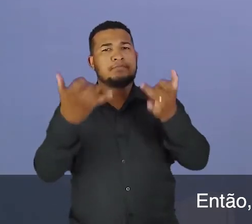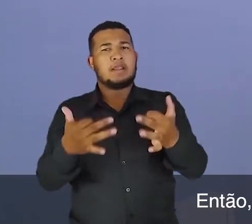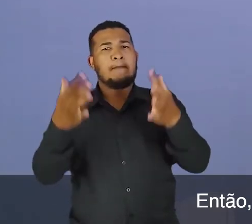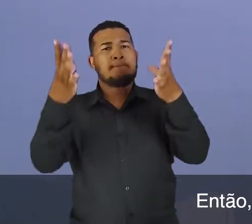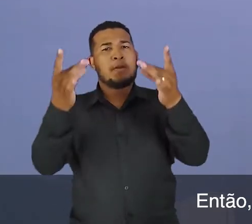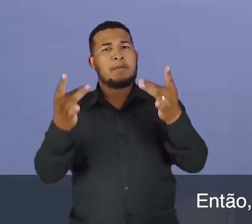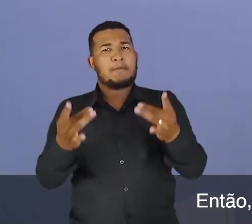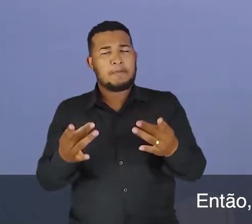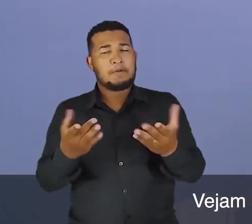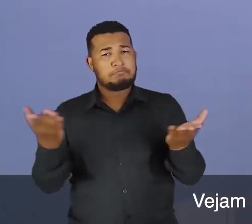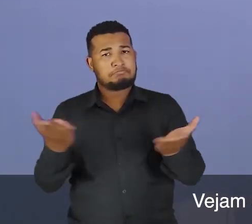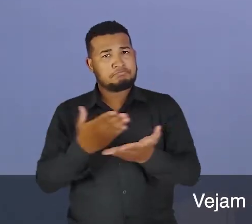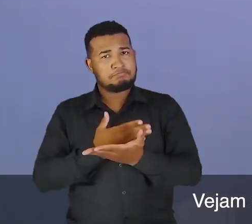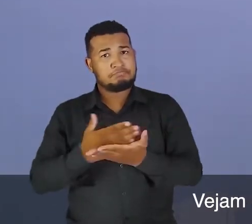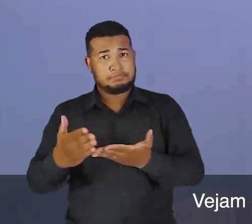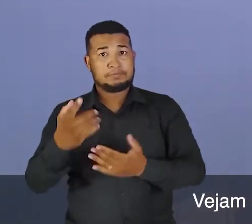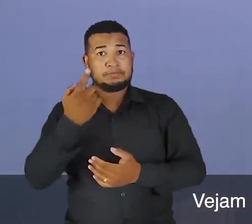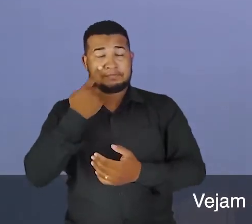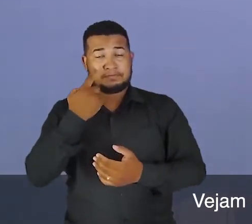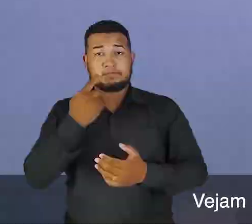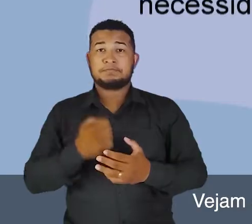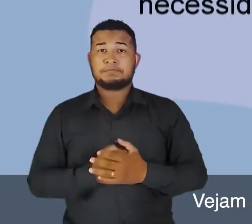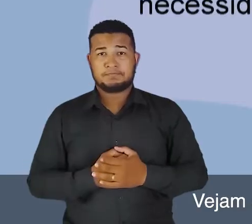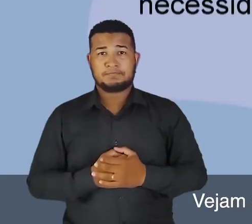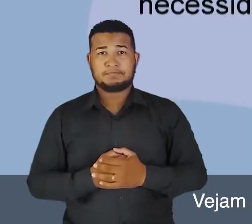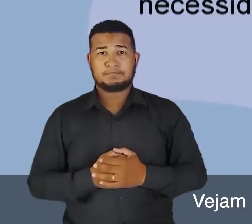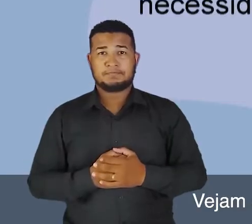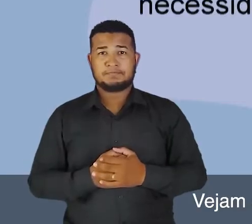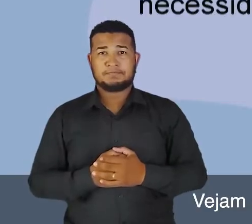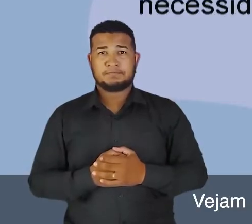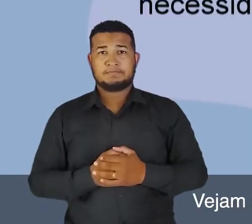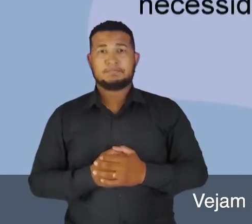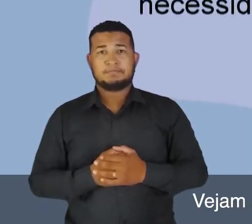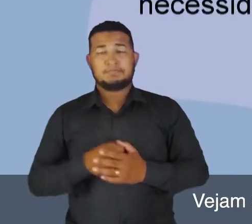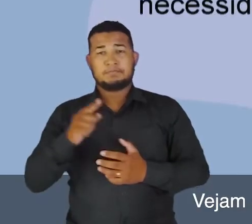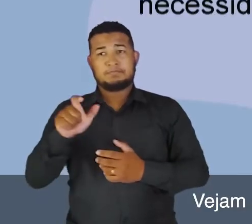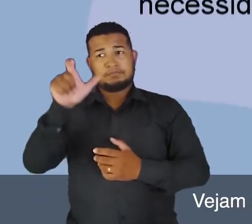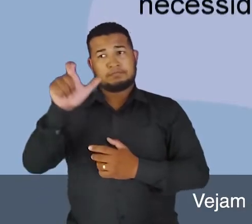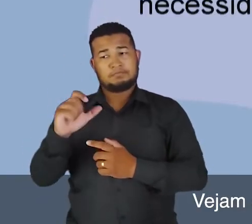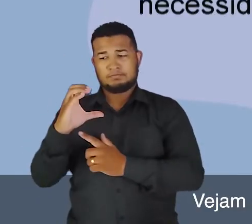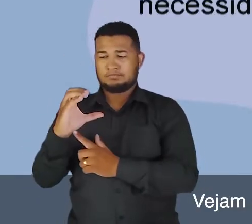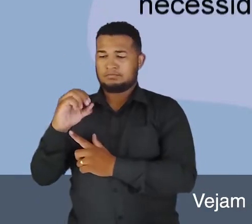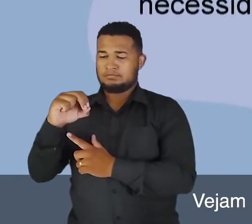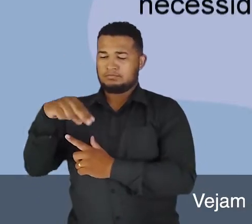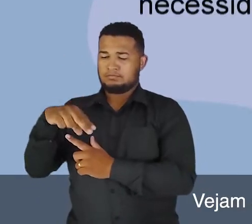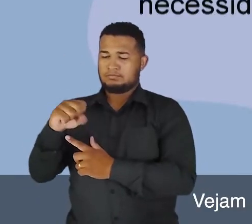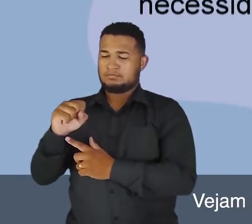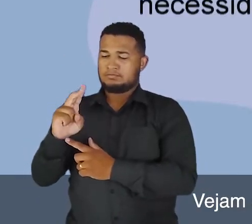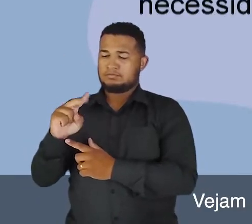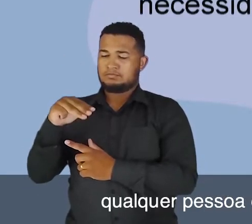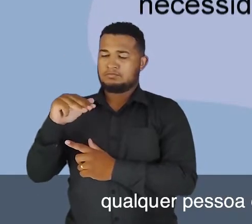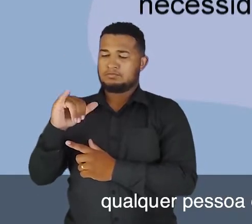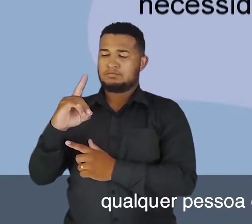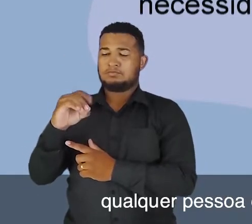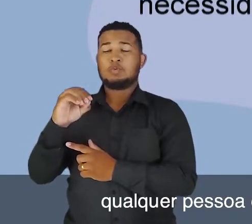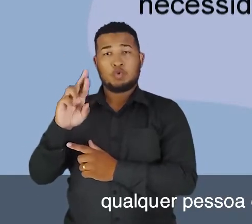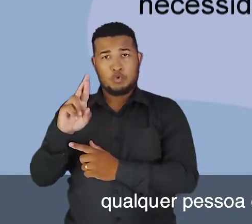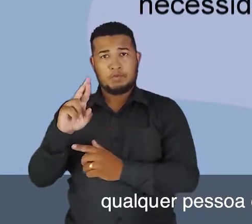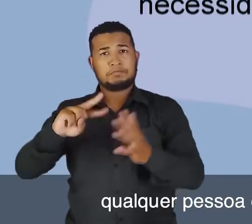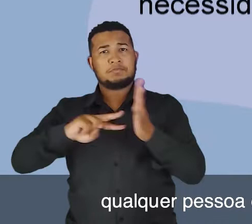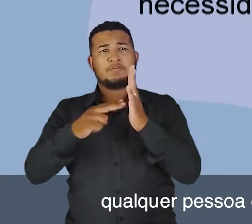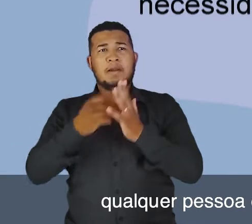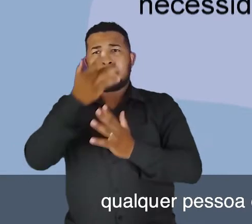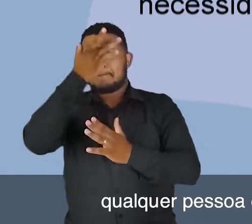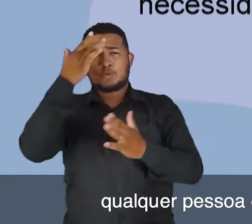definições a partir de agora. Vejam só, observem. O consumidor é aquele que pratica o consumo. Qualquer pessoa